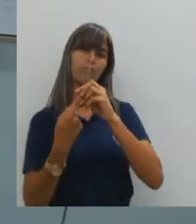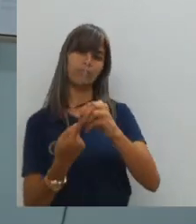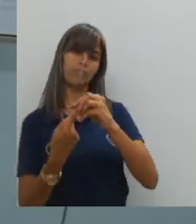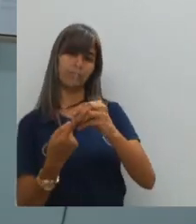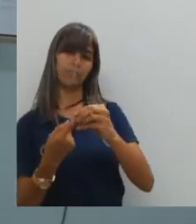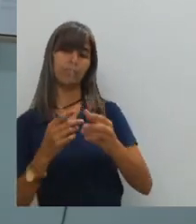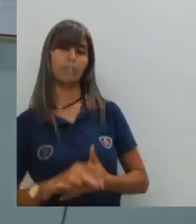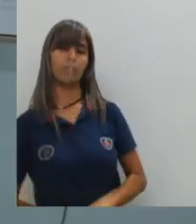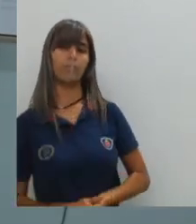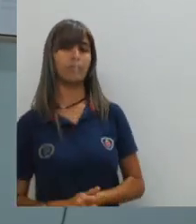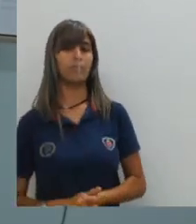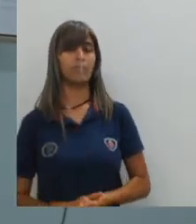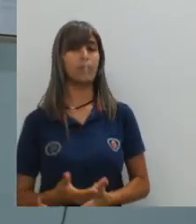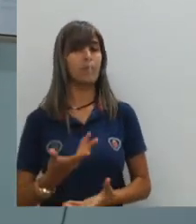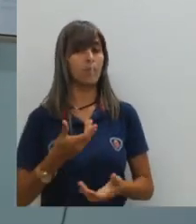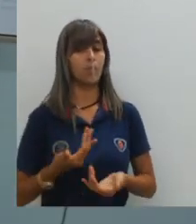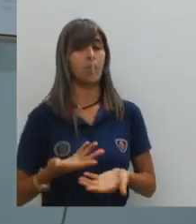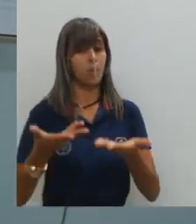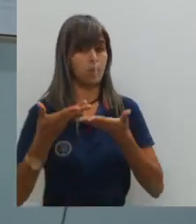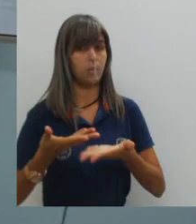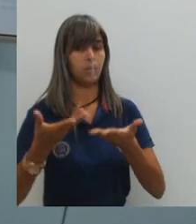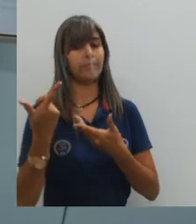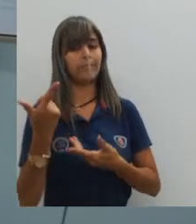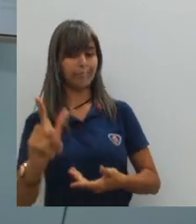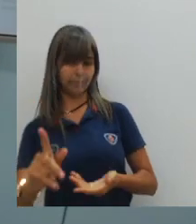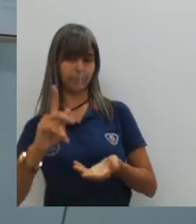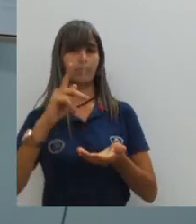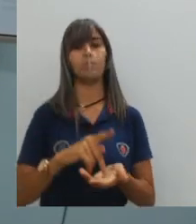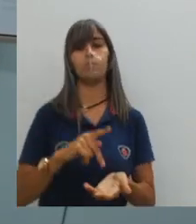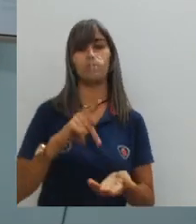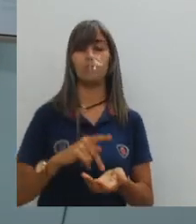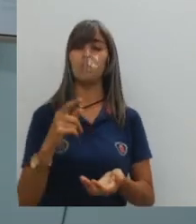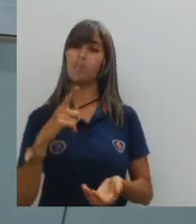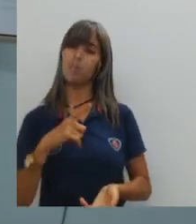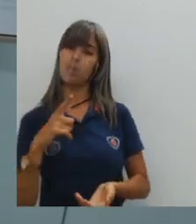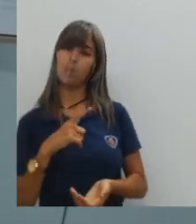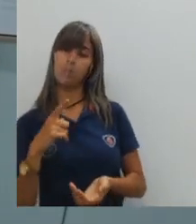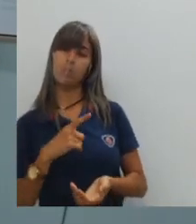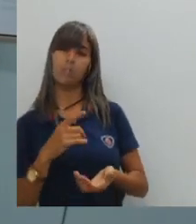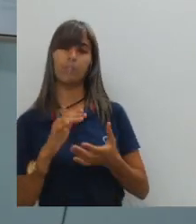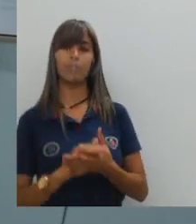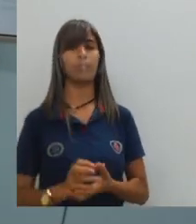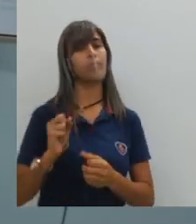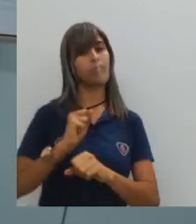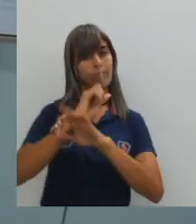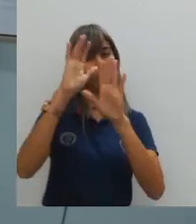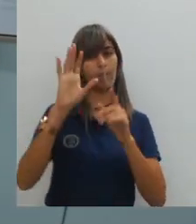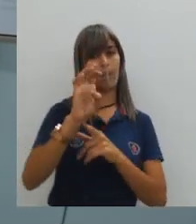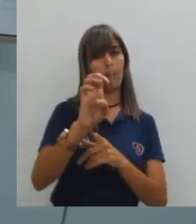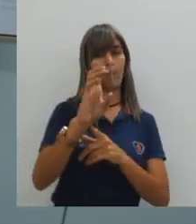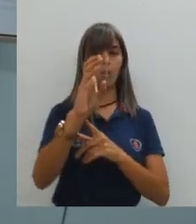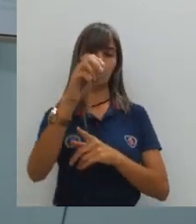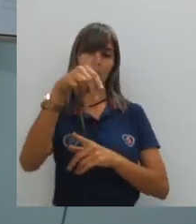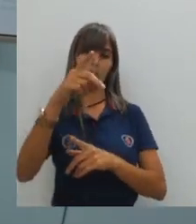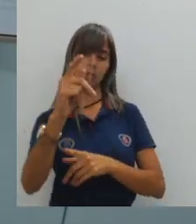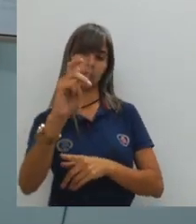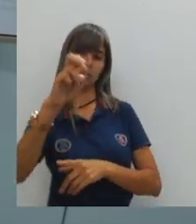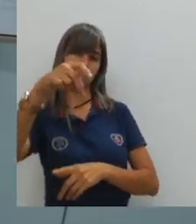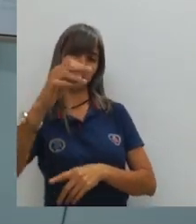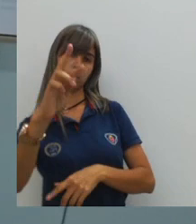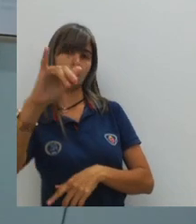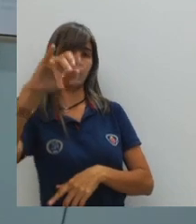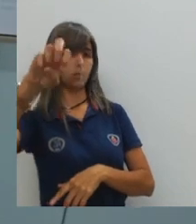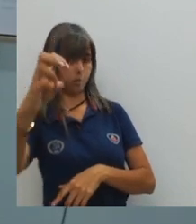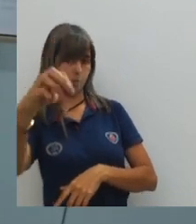principais, certo? E que influenciam outras realidades, eu tenho essa lógica do etnocentrismo. Por exemplo,